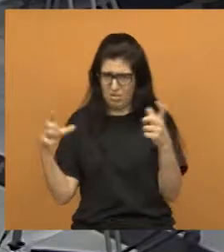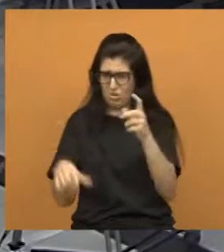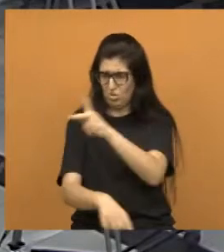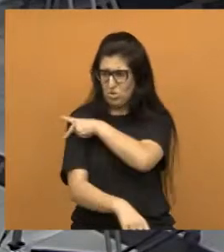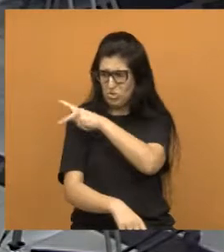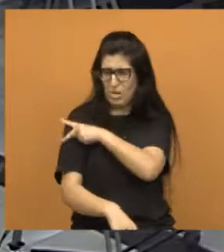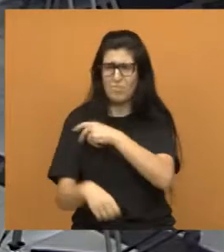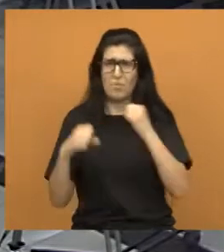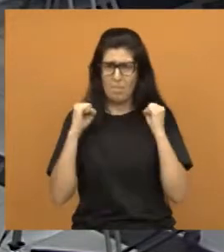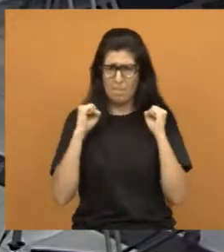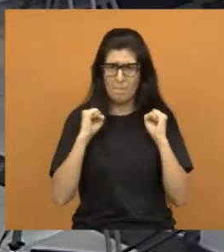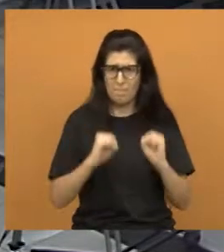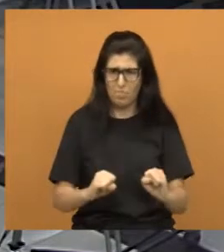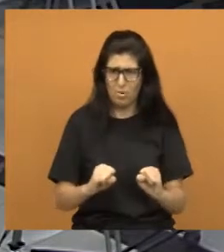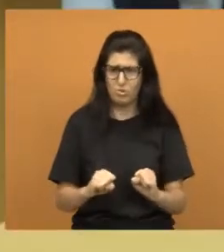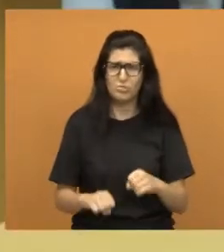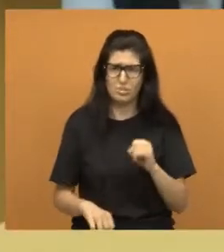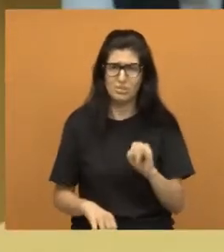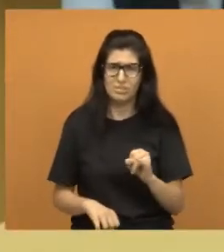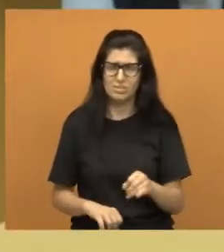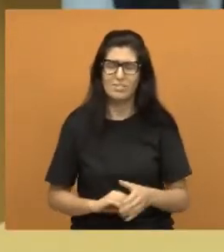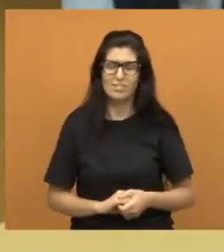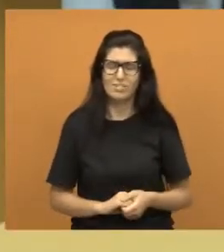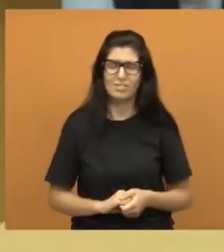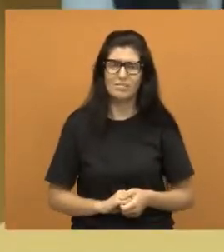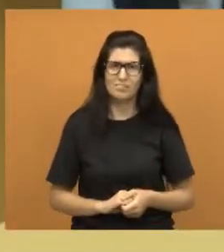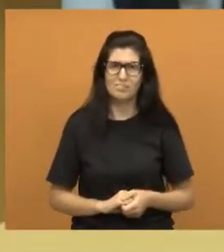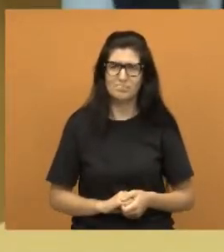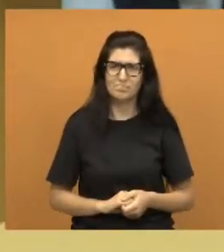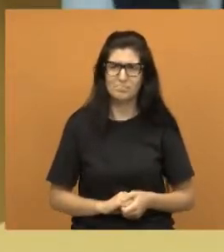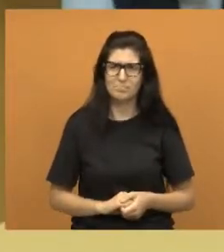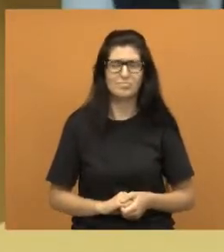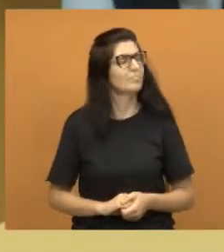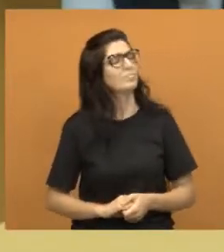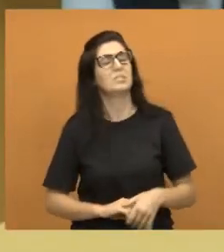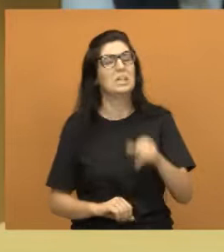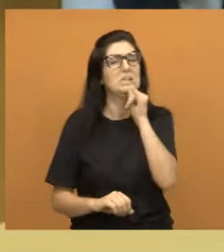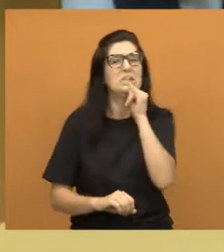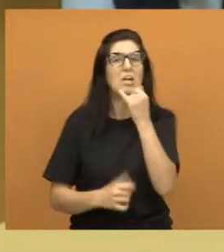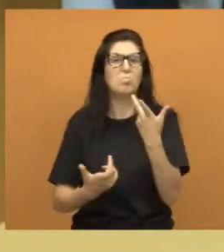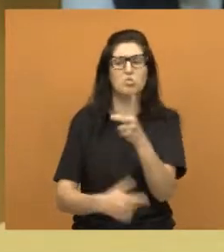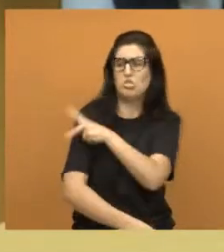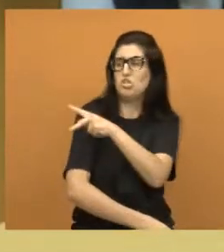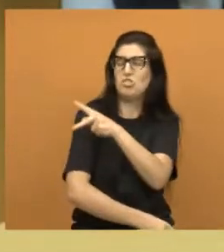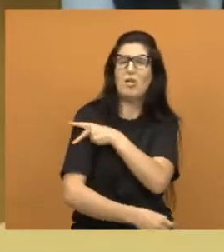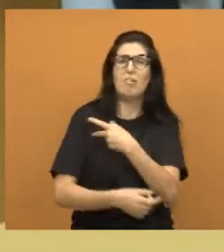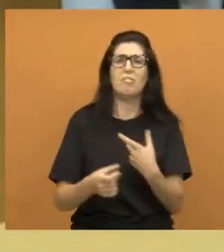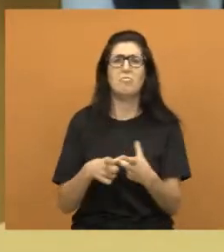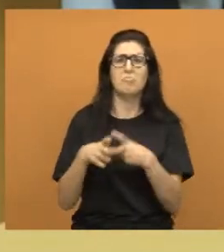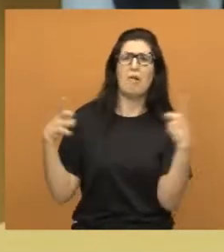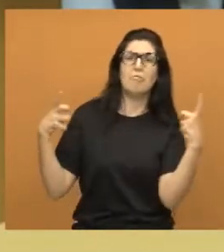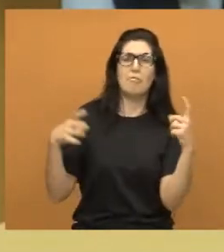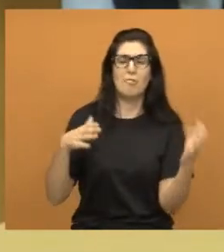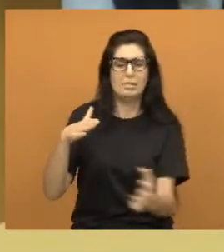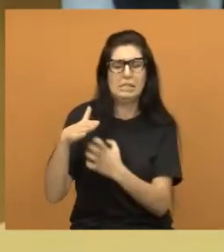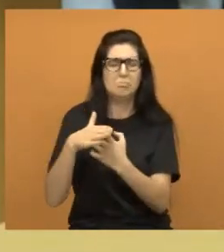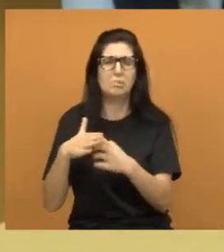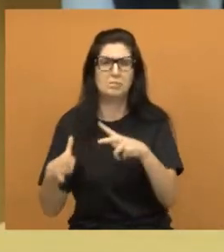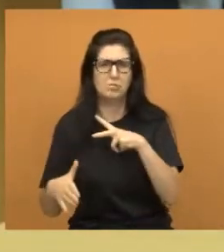É? Quem que é o dono da empresa? Eu sou o dono da empresa. Eu posso apoiar